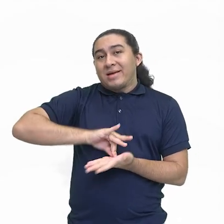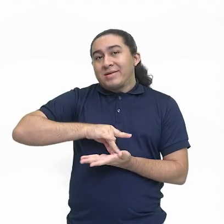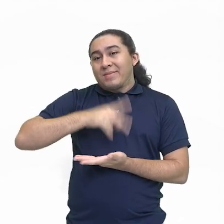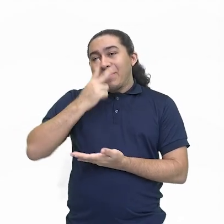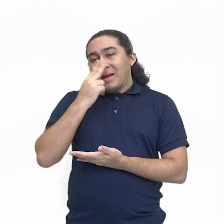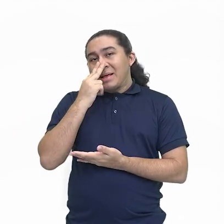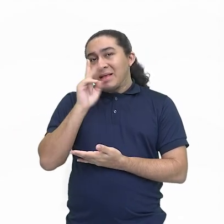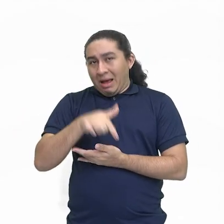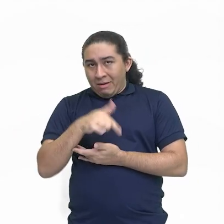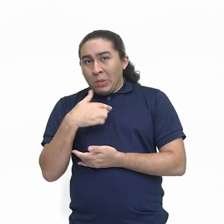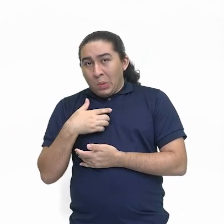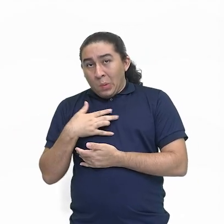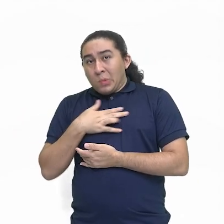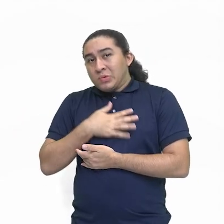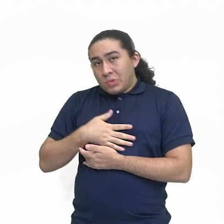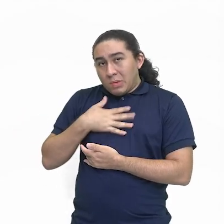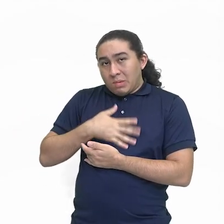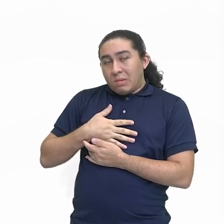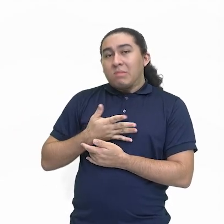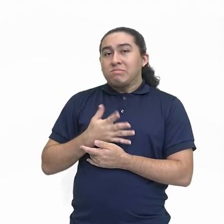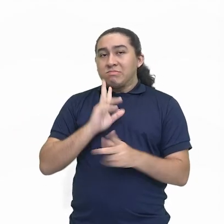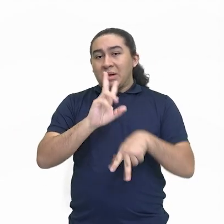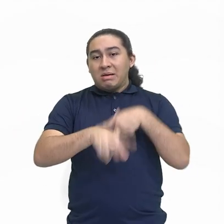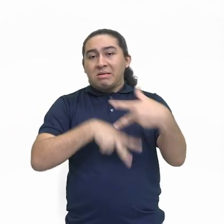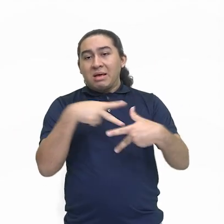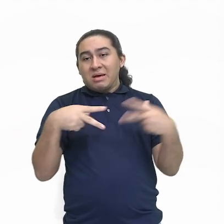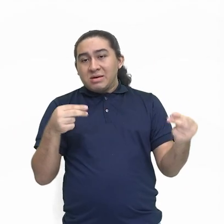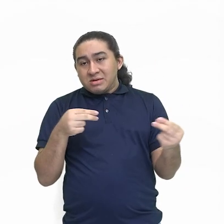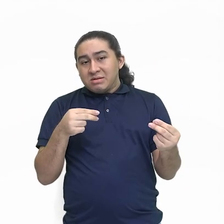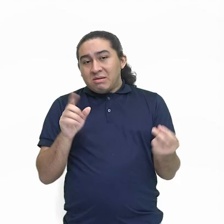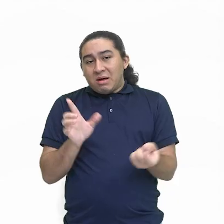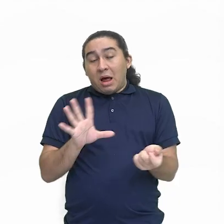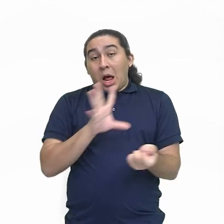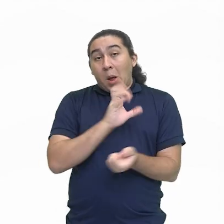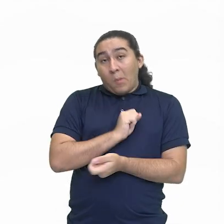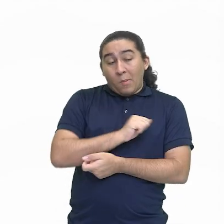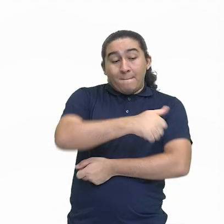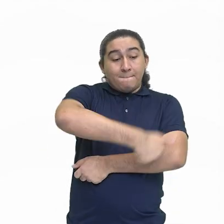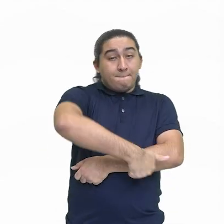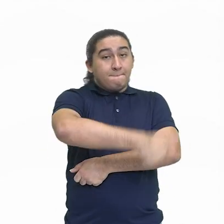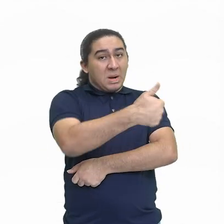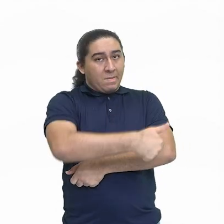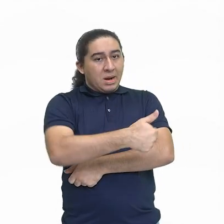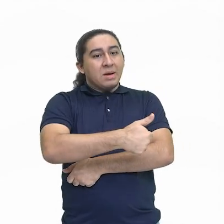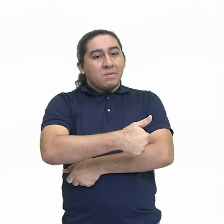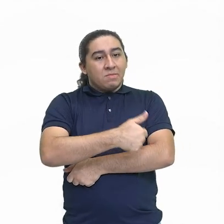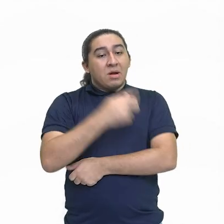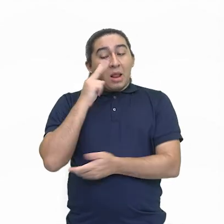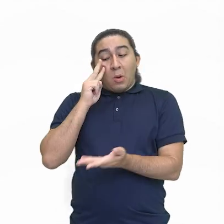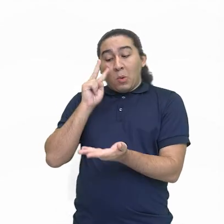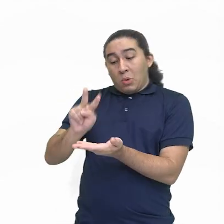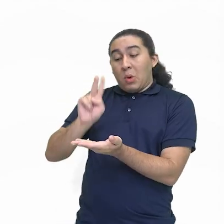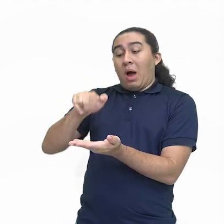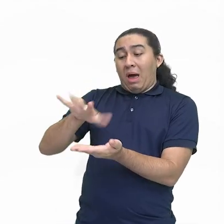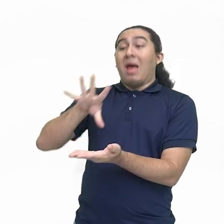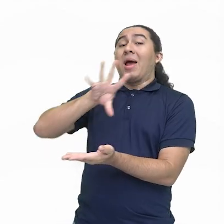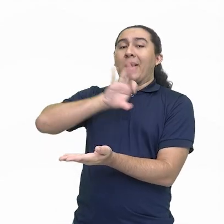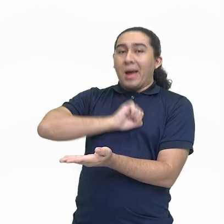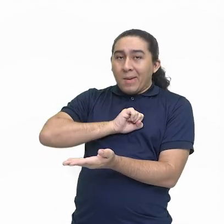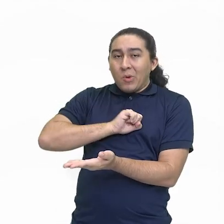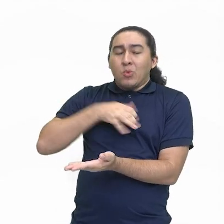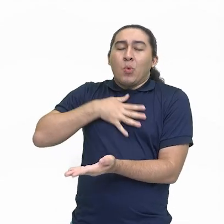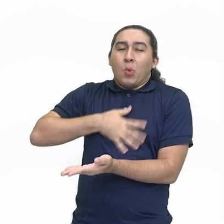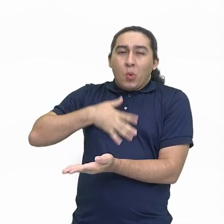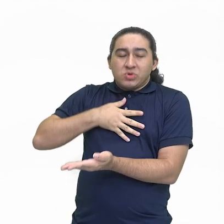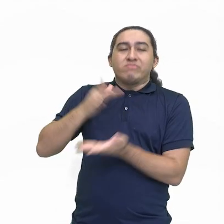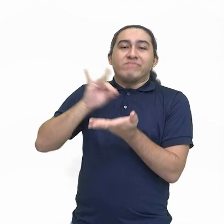do presente, tem um coraçãozinho aí, significa ela amou. Achou realmente bonito.